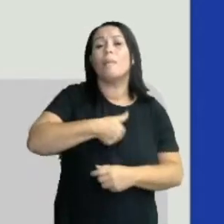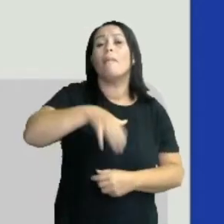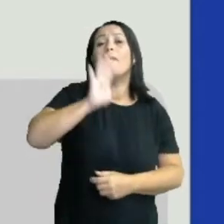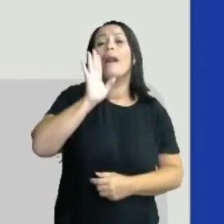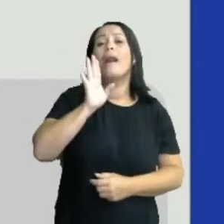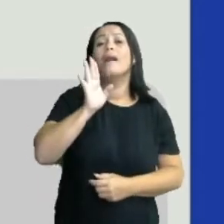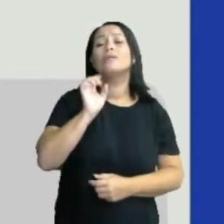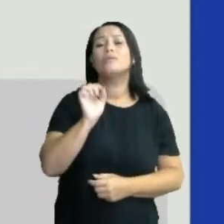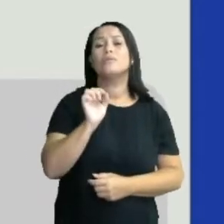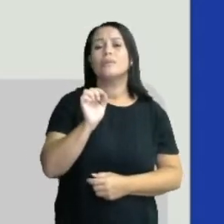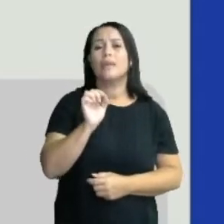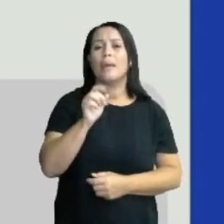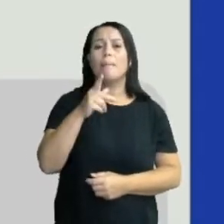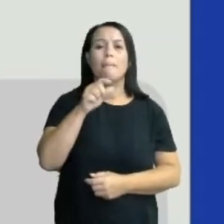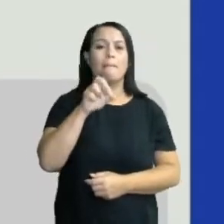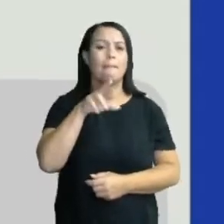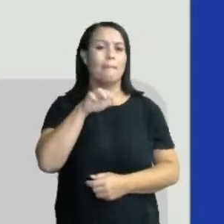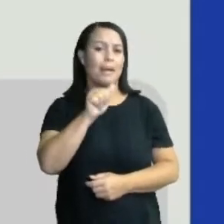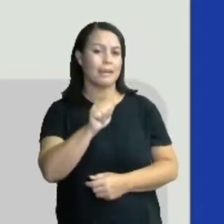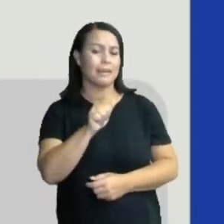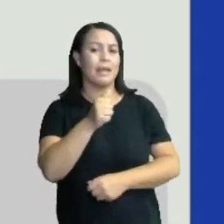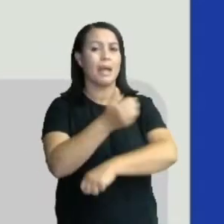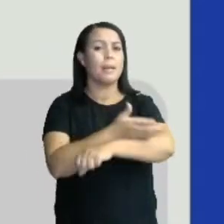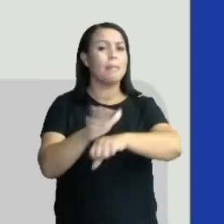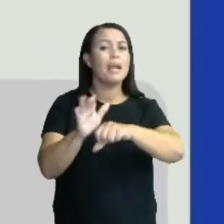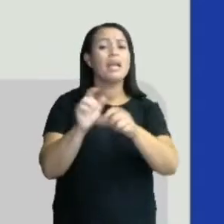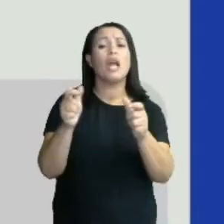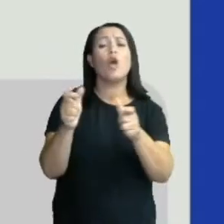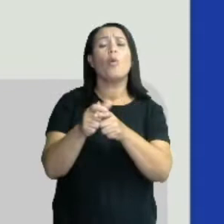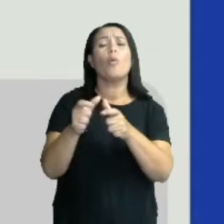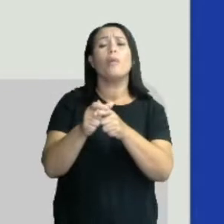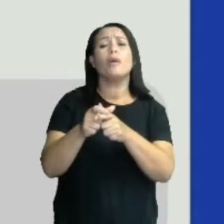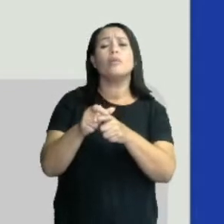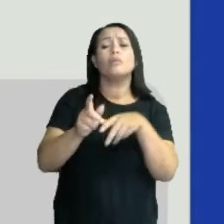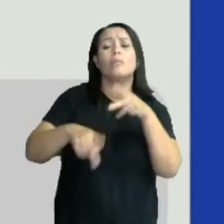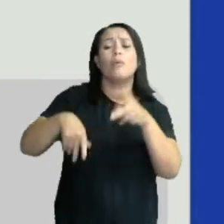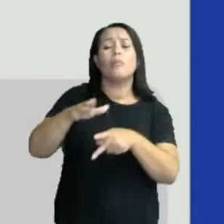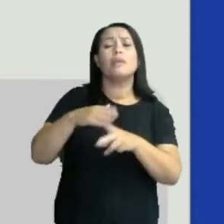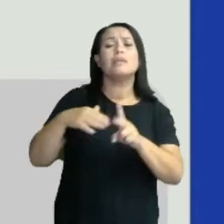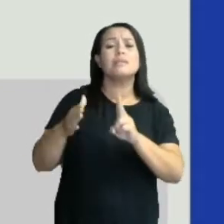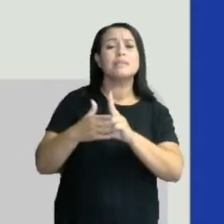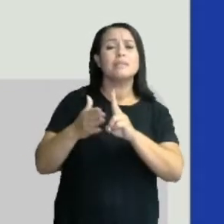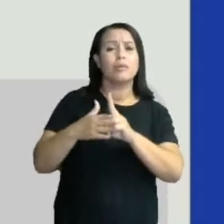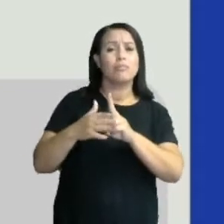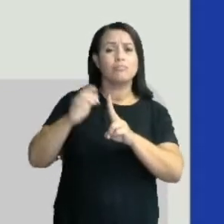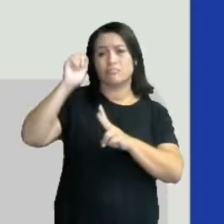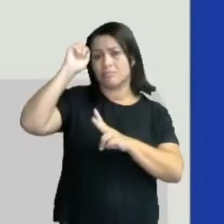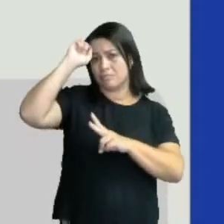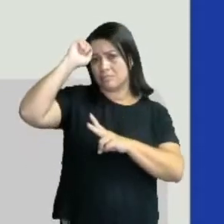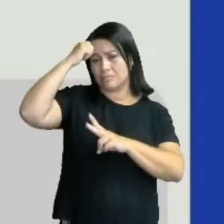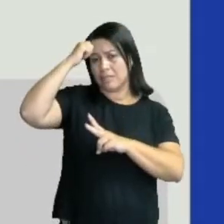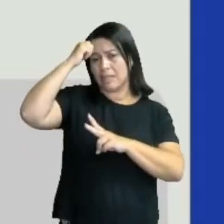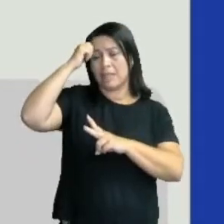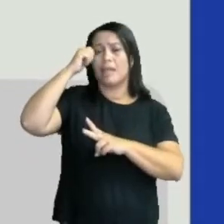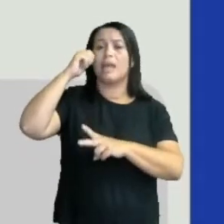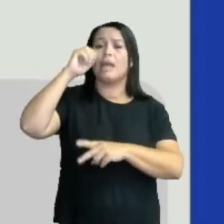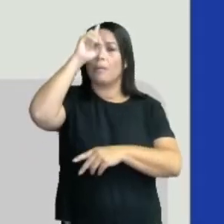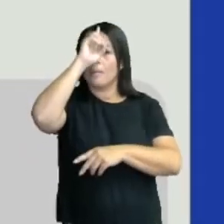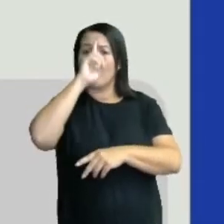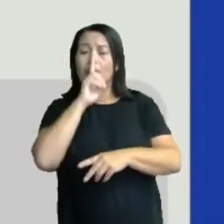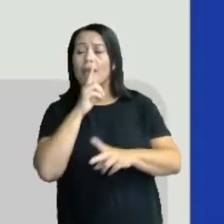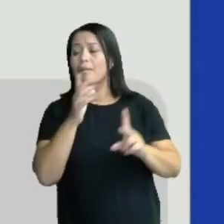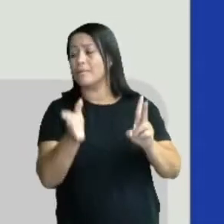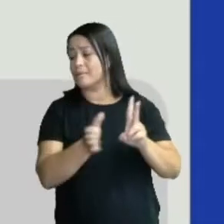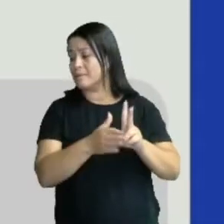então, a população parda e branca, e os menos numerosos, a população negra e amarela e indígena, né? A